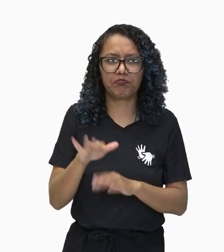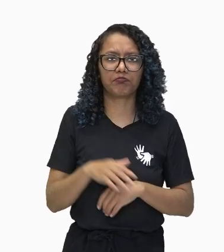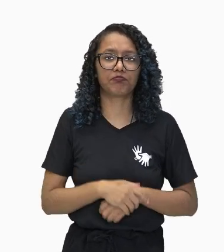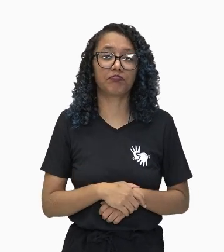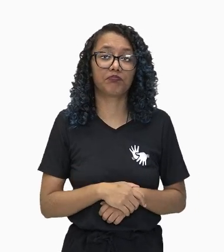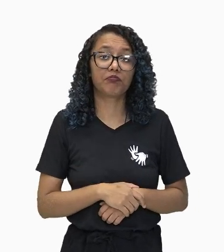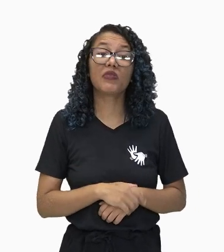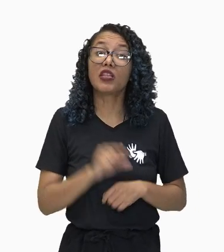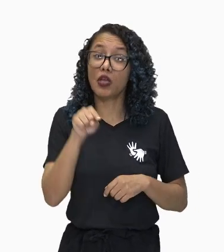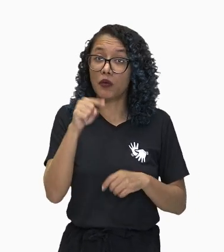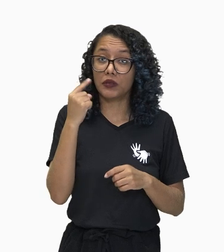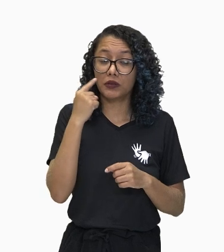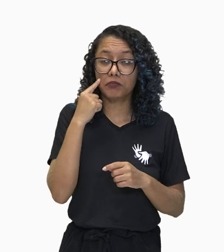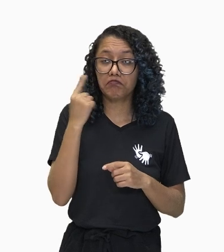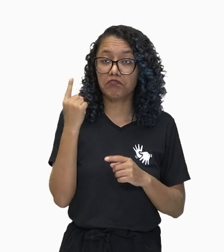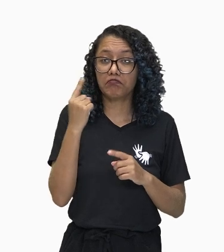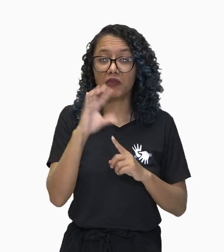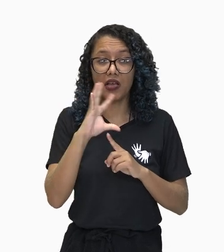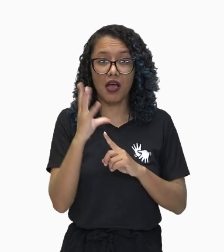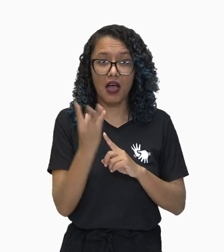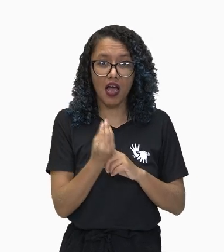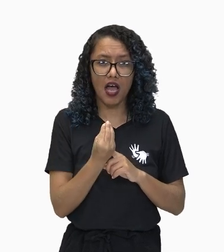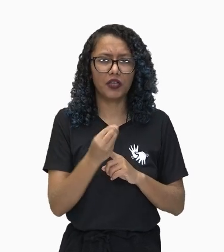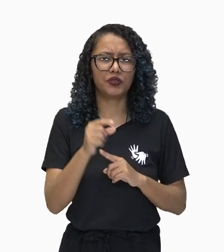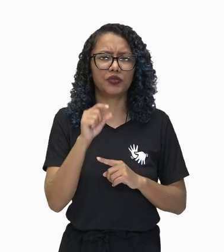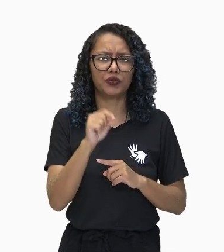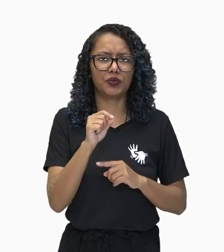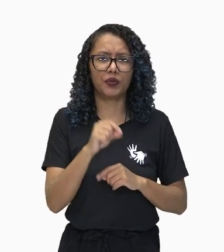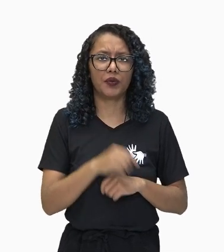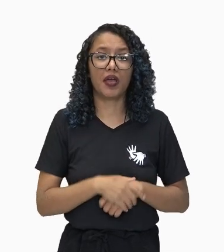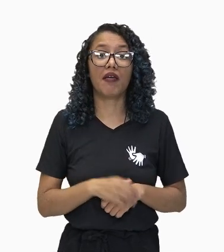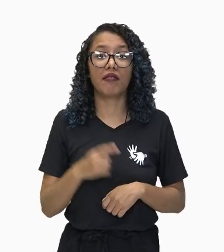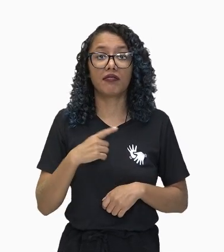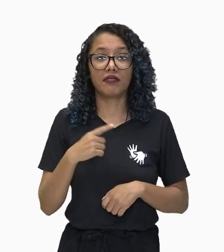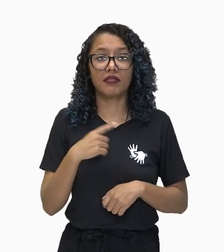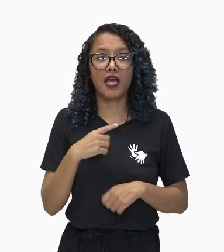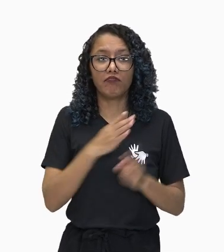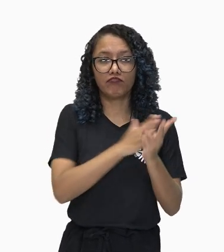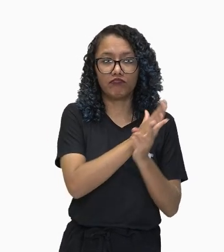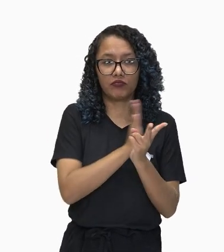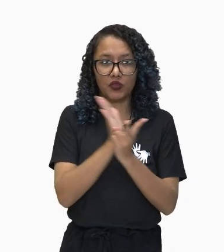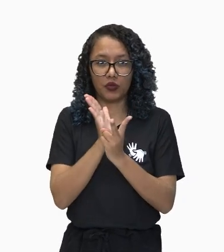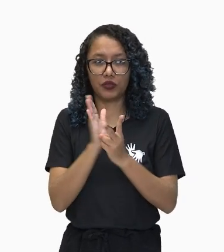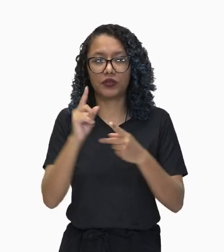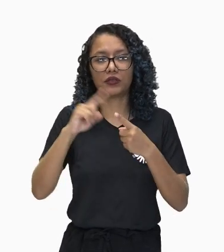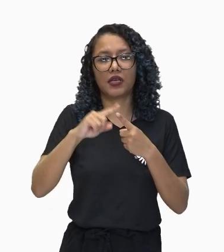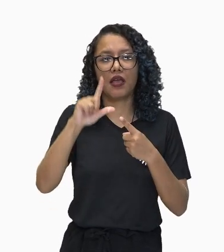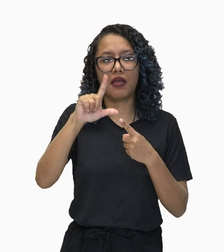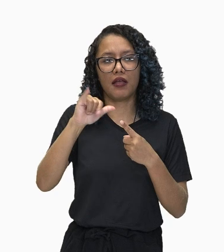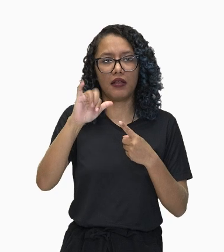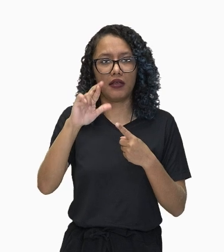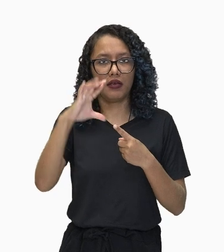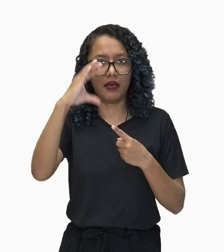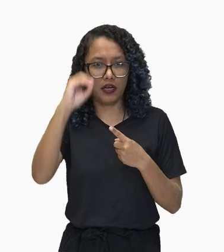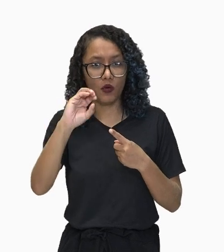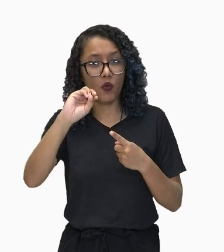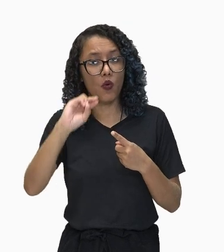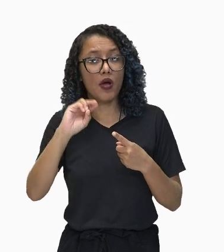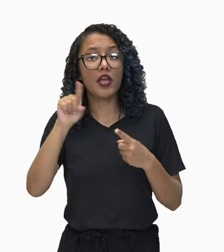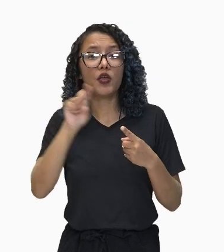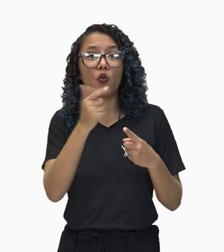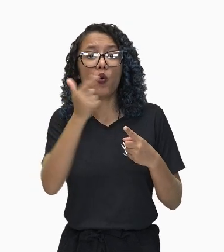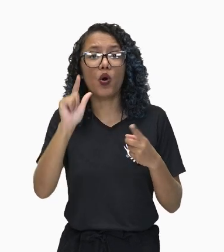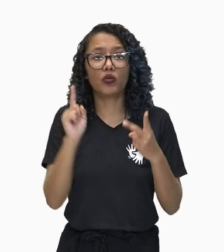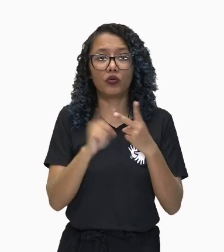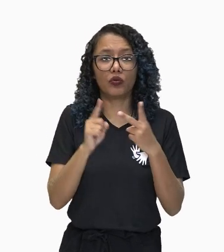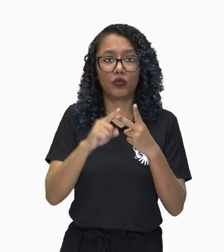abstracionismo lírico, que é o expressivo, né, ou o geométrico. O abstracionismo